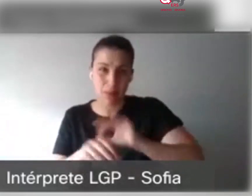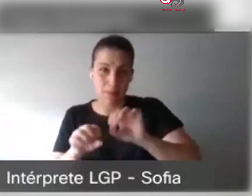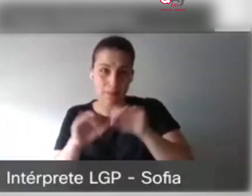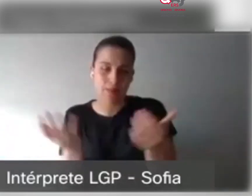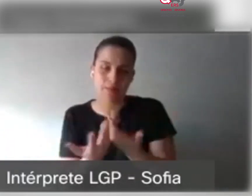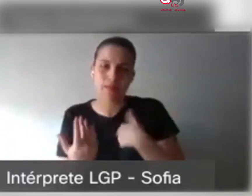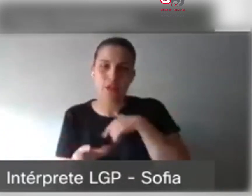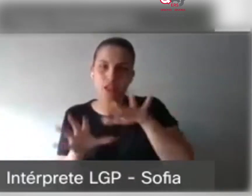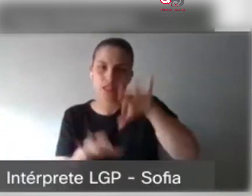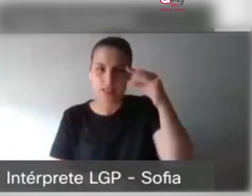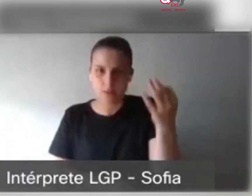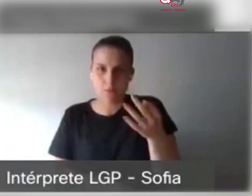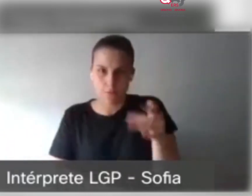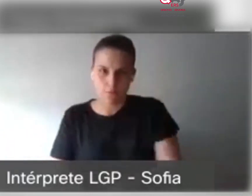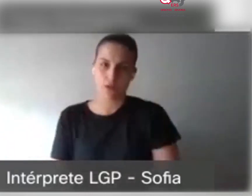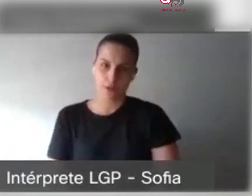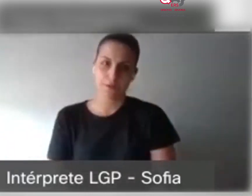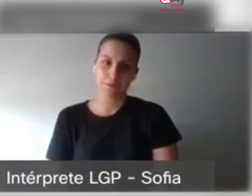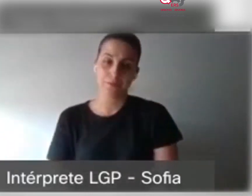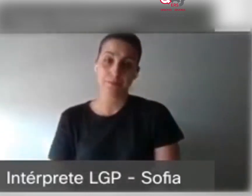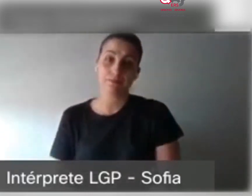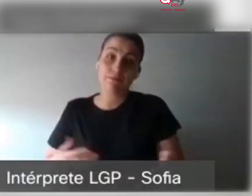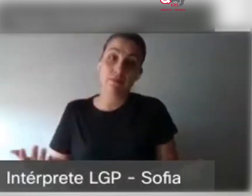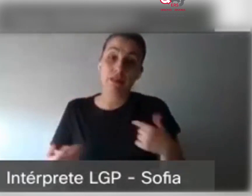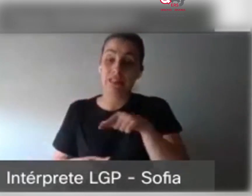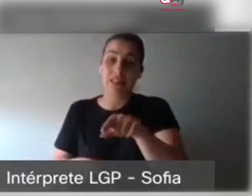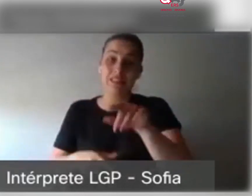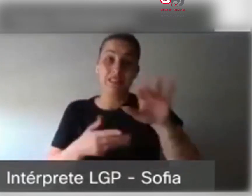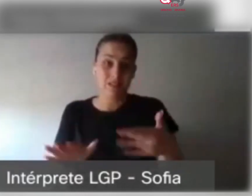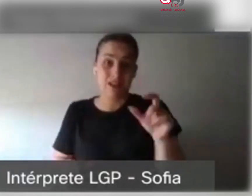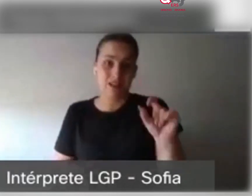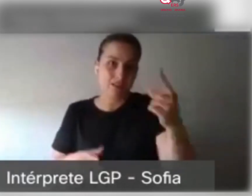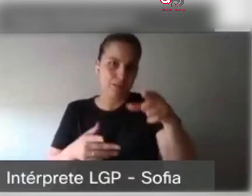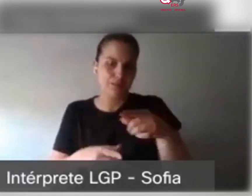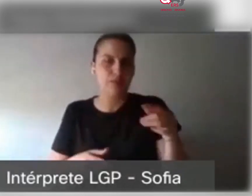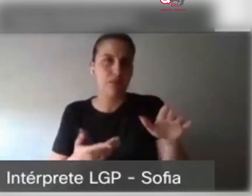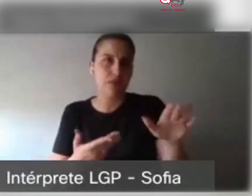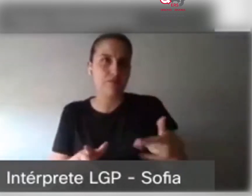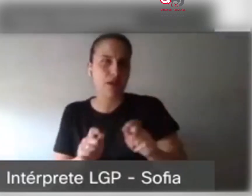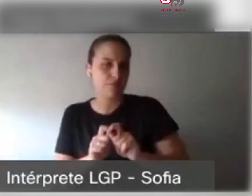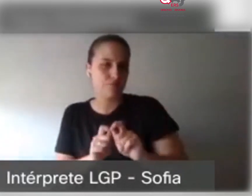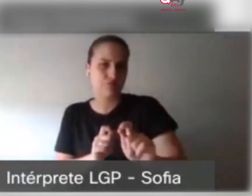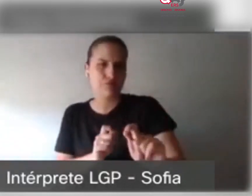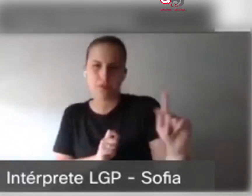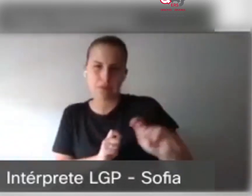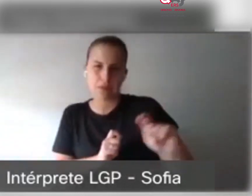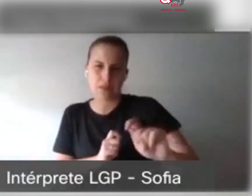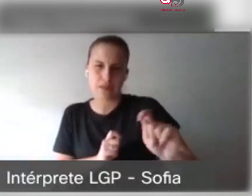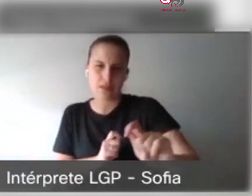tivemos sempre esse tipo de exceções. Portanto, nesta primeira fase, foi uma fase que durou alguns meses,